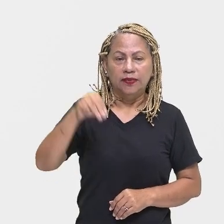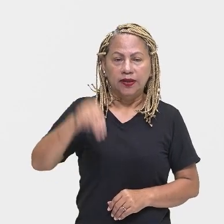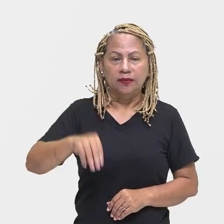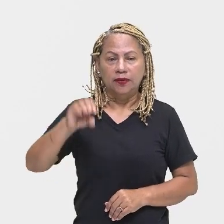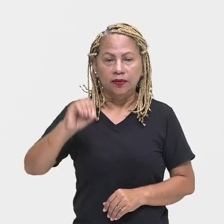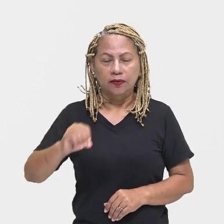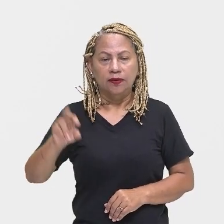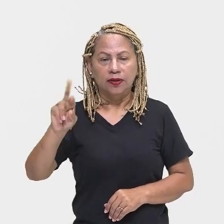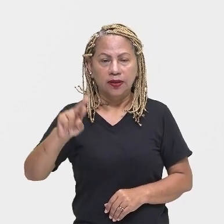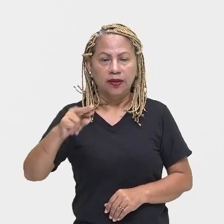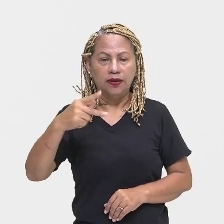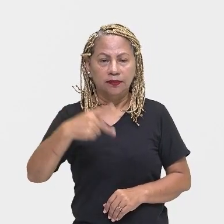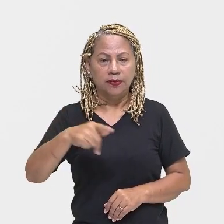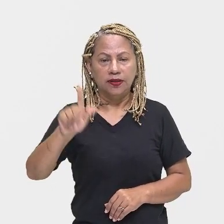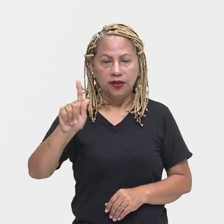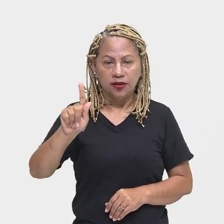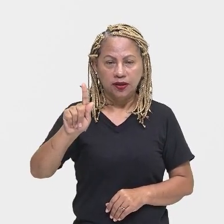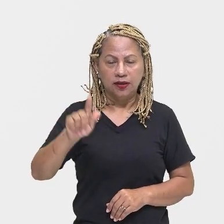Massively